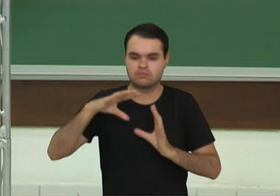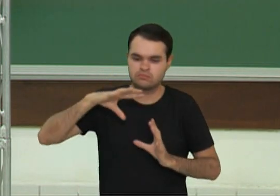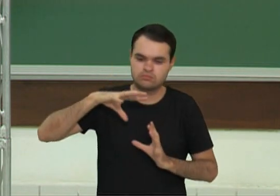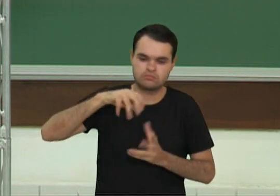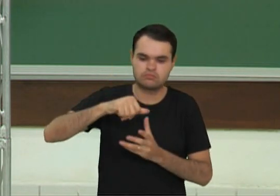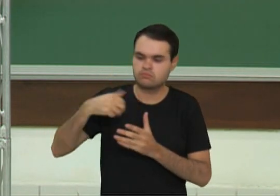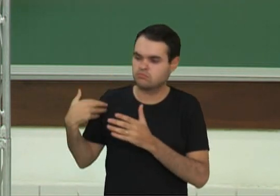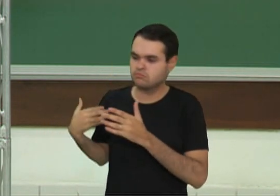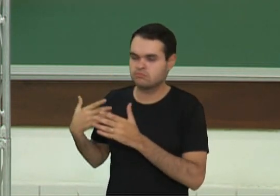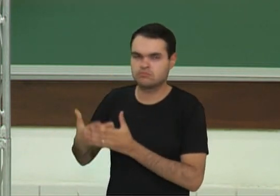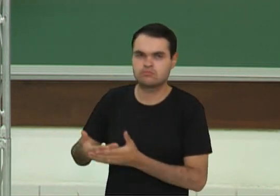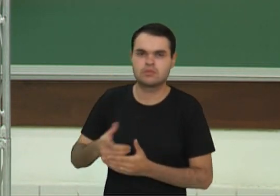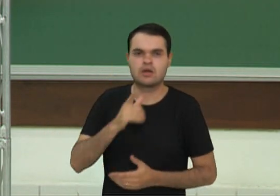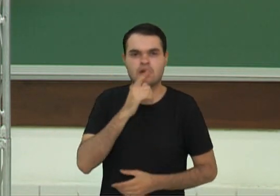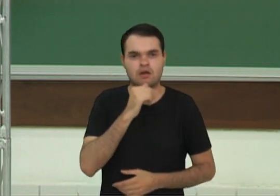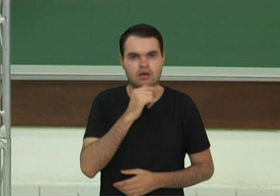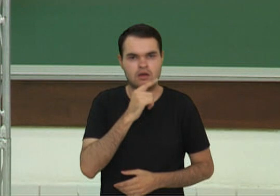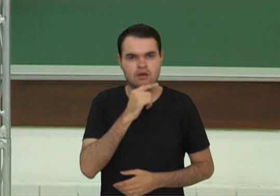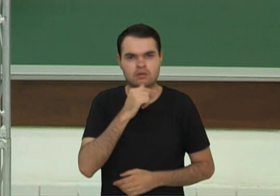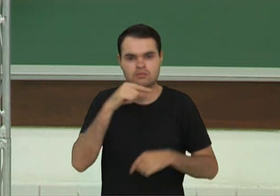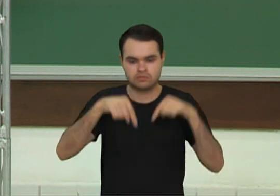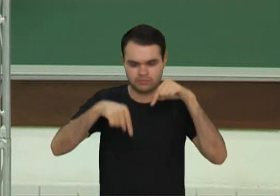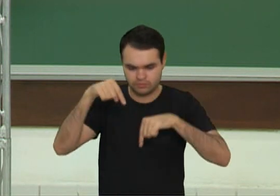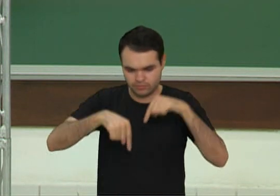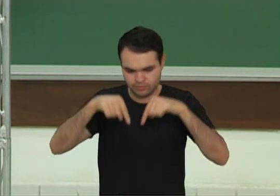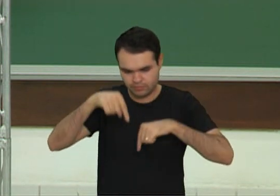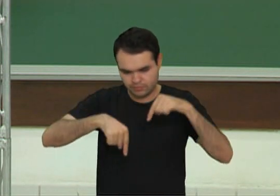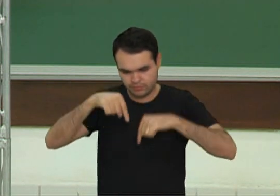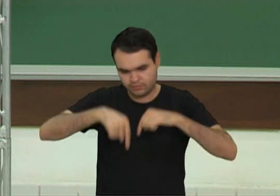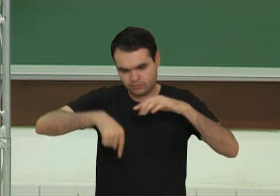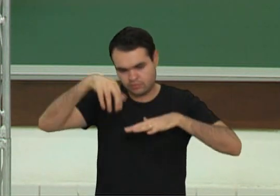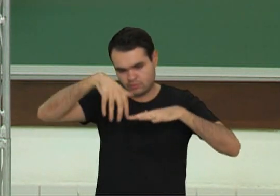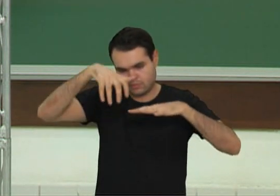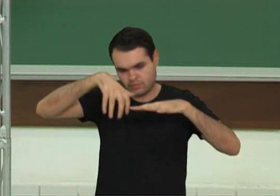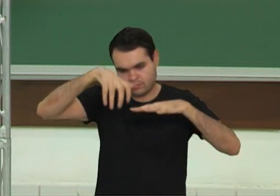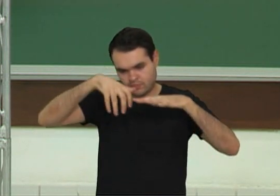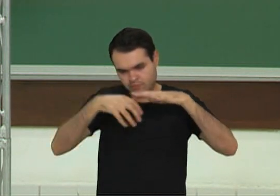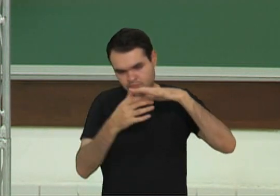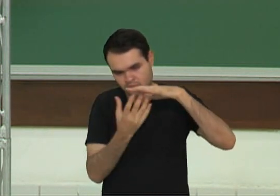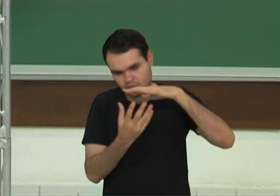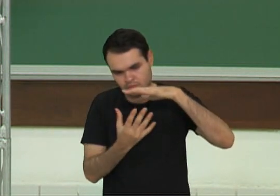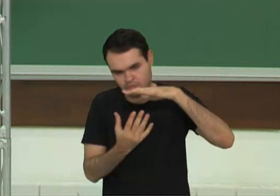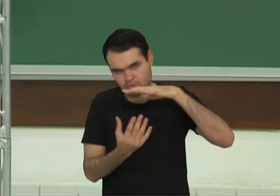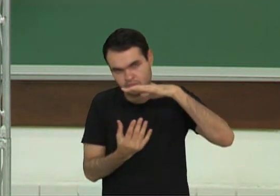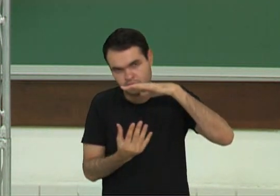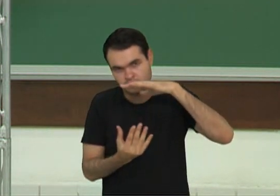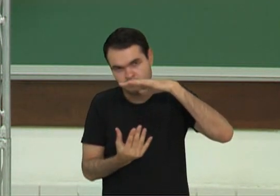planeta, onde a água foi precipitando e foi infiltrando no solo e se alojando nos